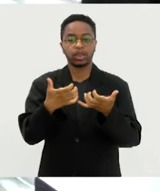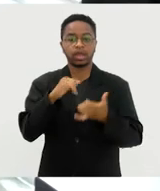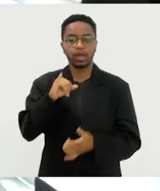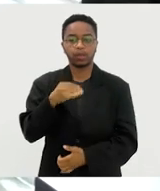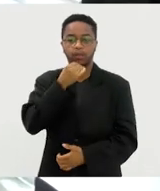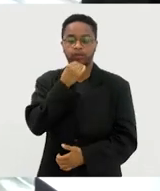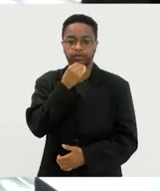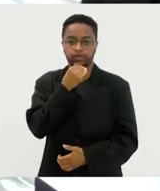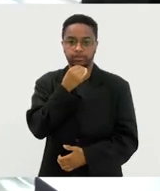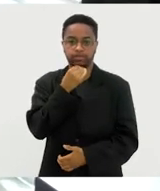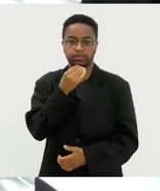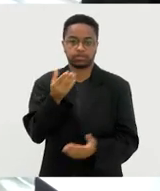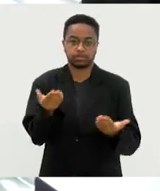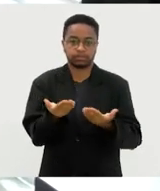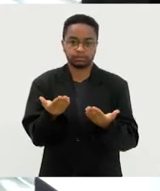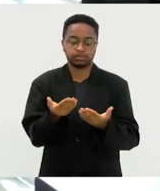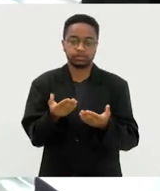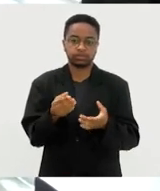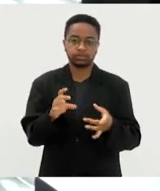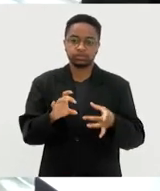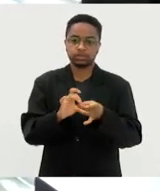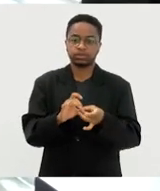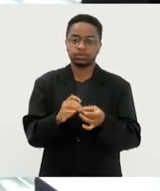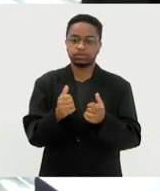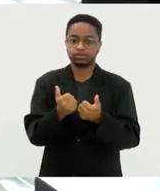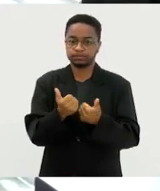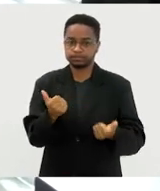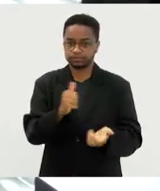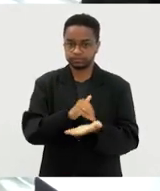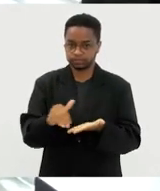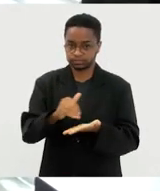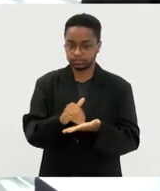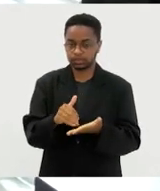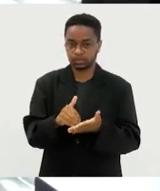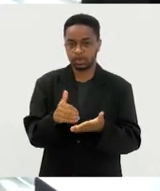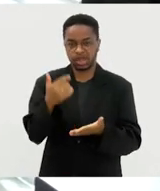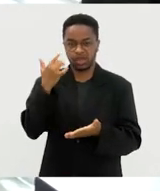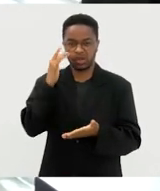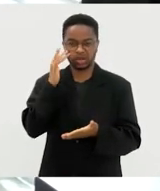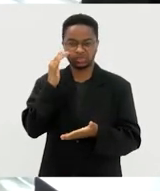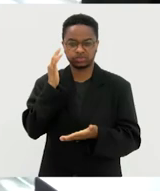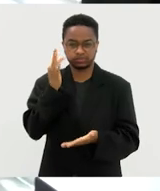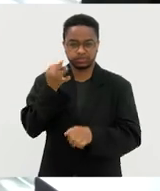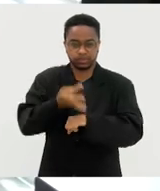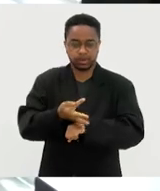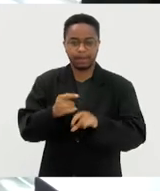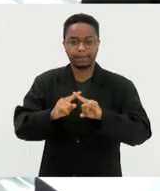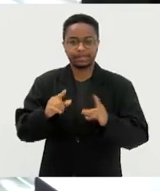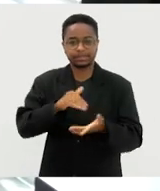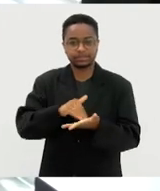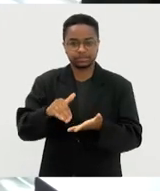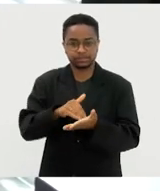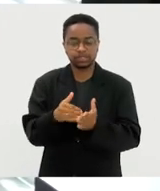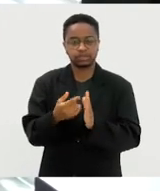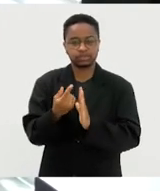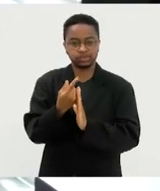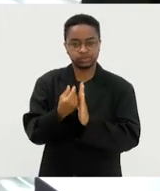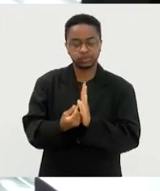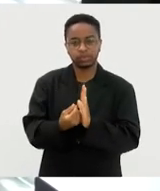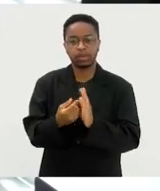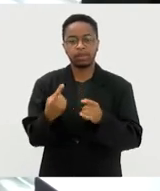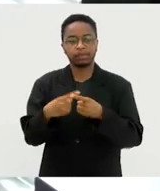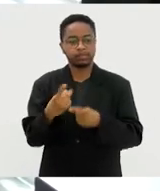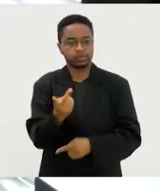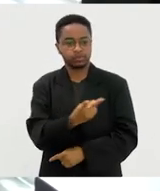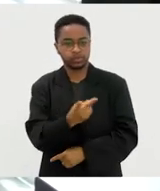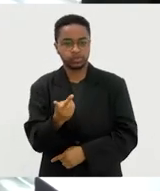oportunidade, subsecretário Gustavo, acho que o secretário também são servidores da Secretaria de Tesouro, os senhores estão dos dois lados aí